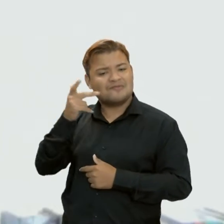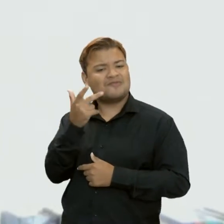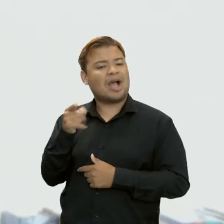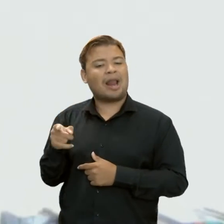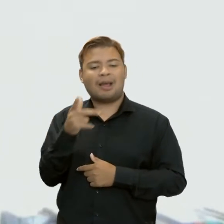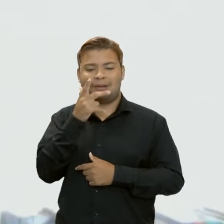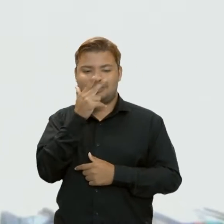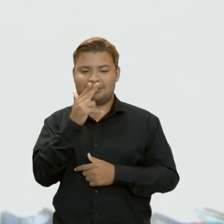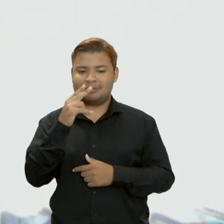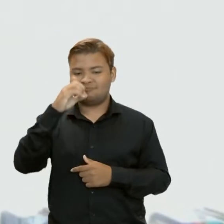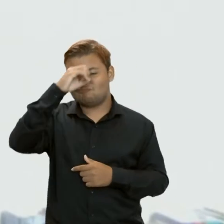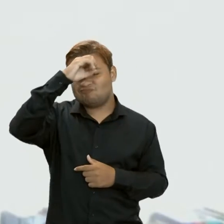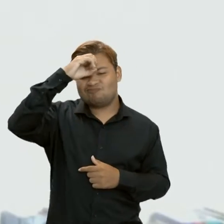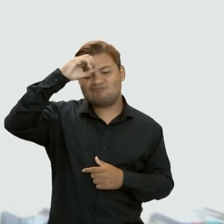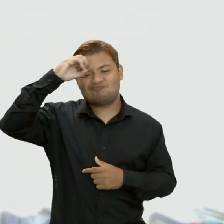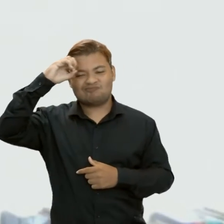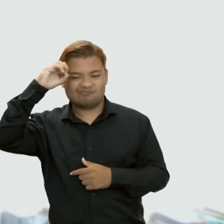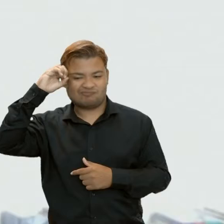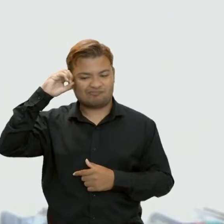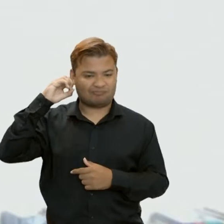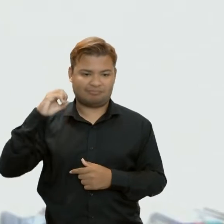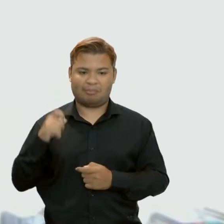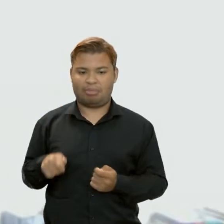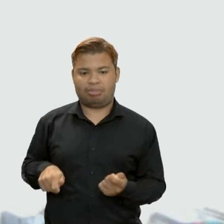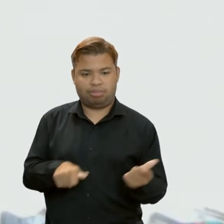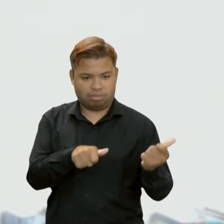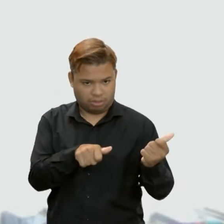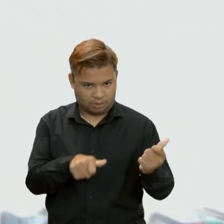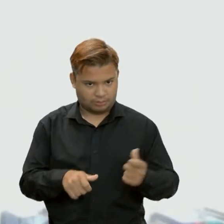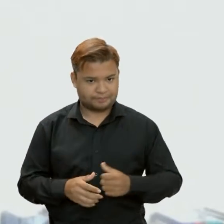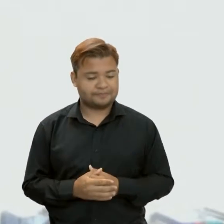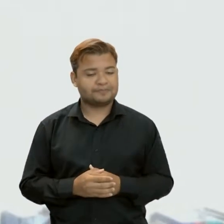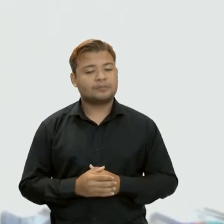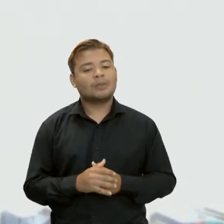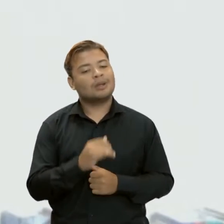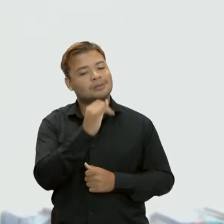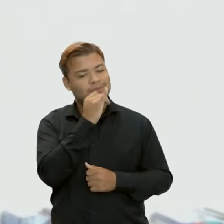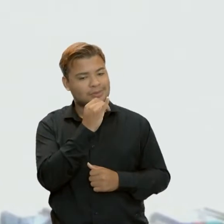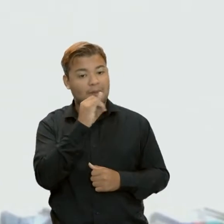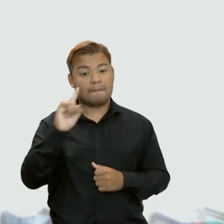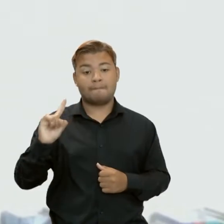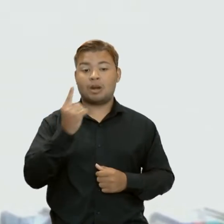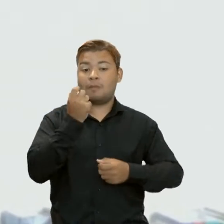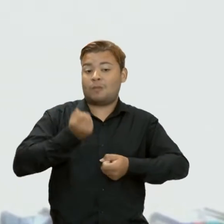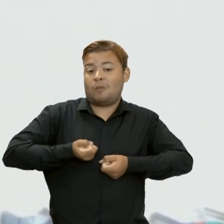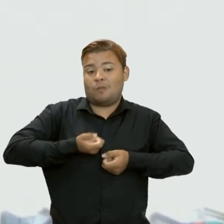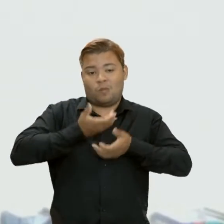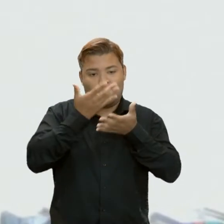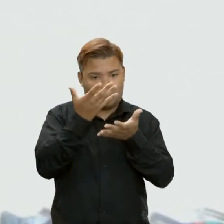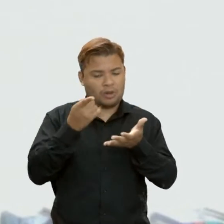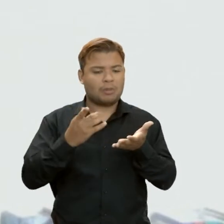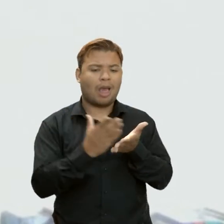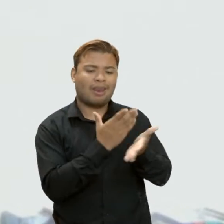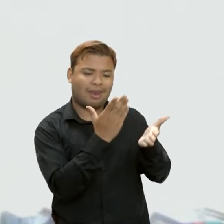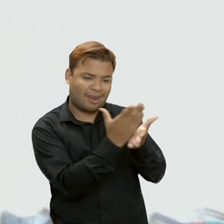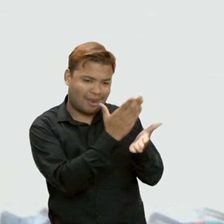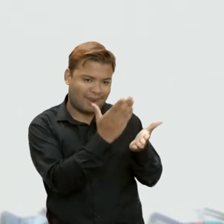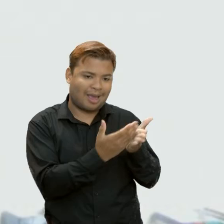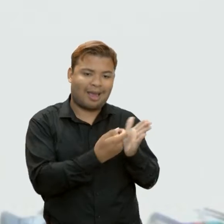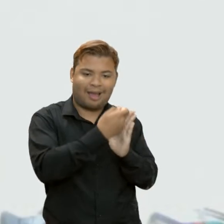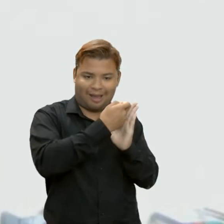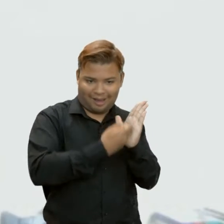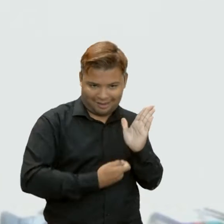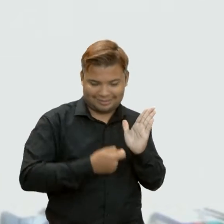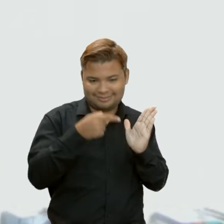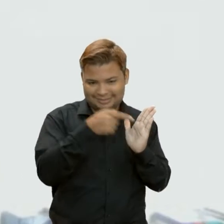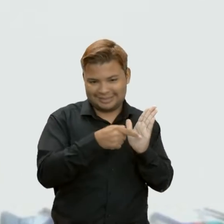ingenuidade. Então, por exemplo, quando a gente pega o primeiro poema, o poema que abre o livro Poemas dos Becos